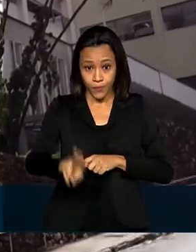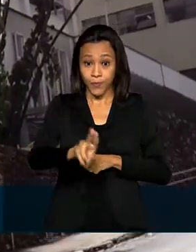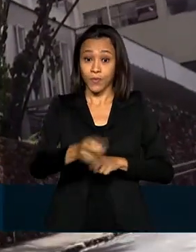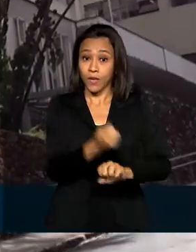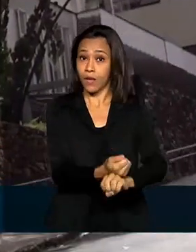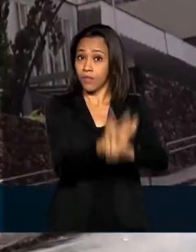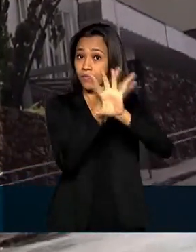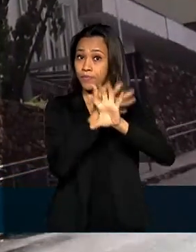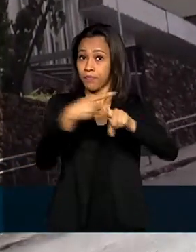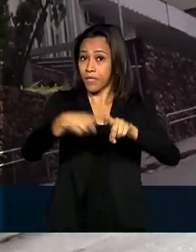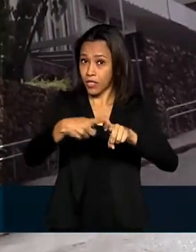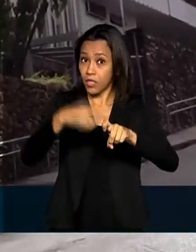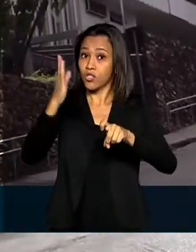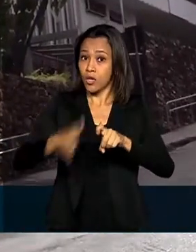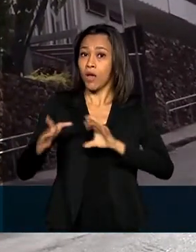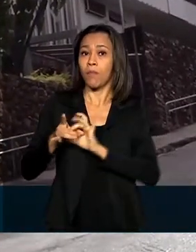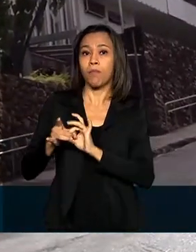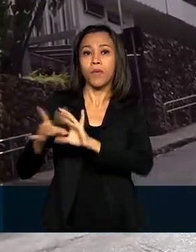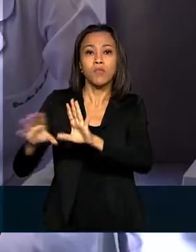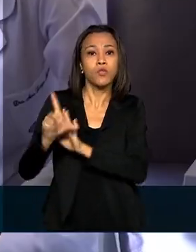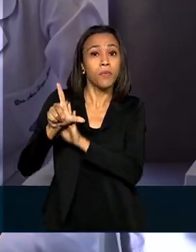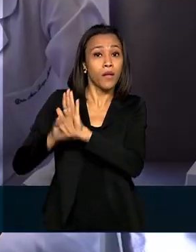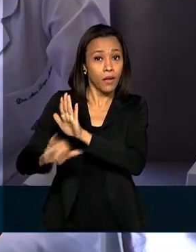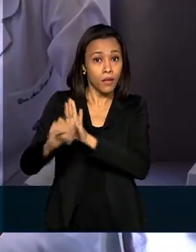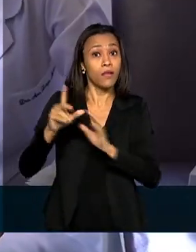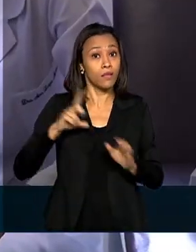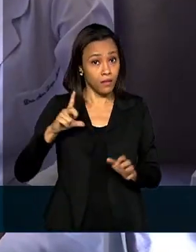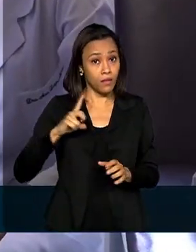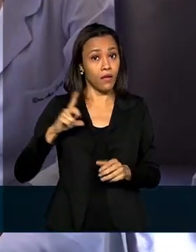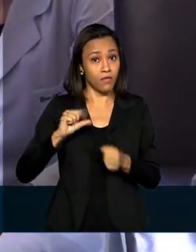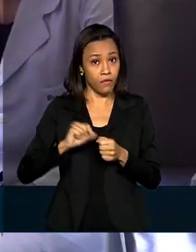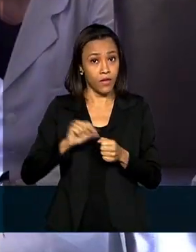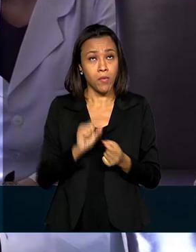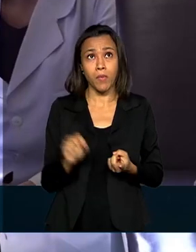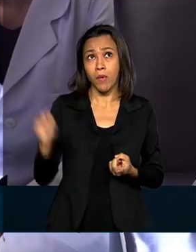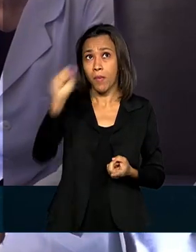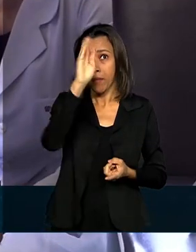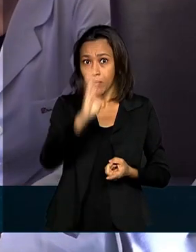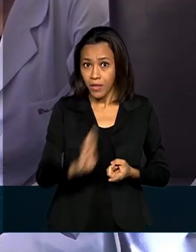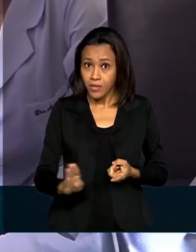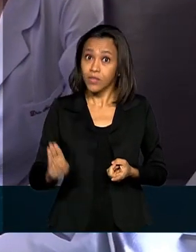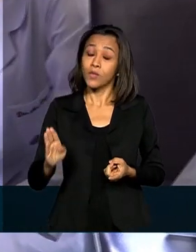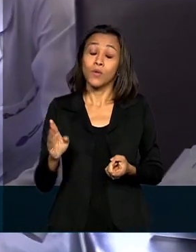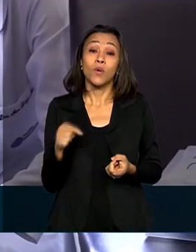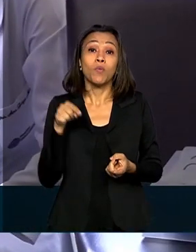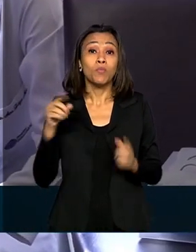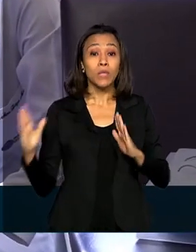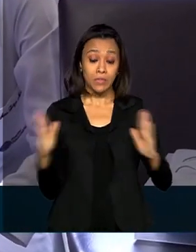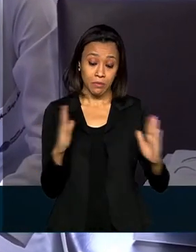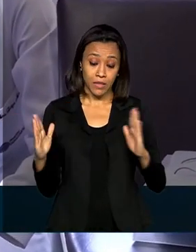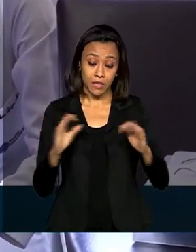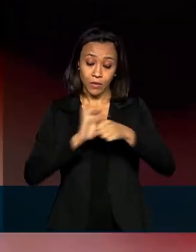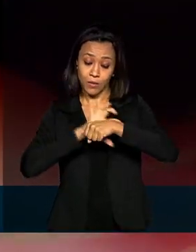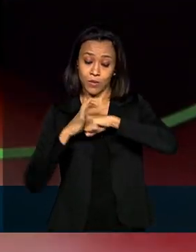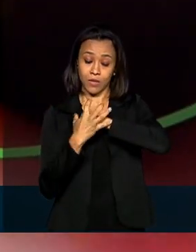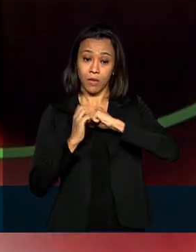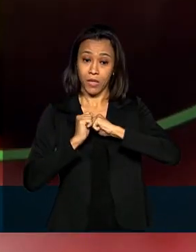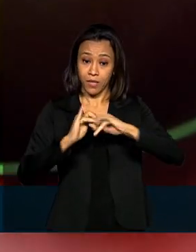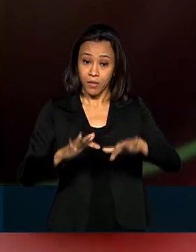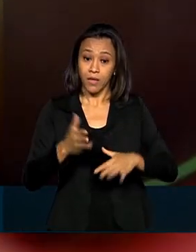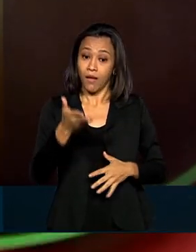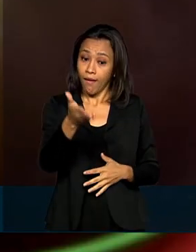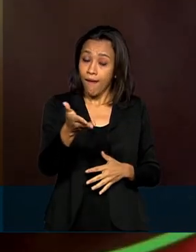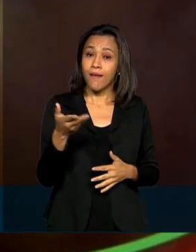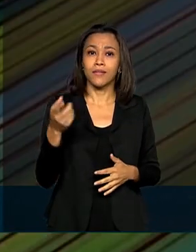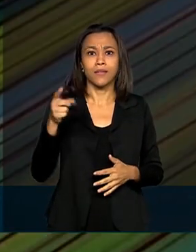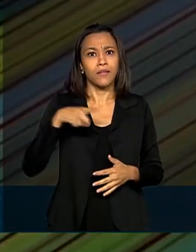autorizado por lei e vem sendo feito no país em caráter excepcional durante a pandemia. A prática